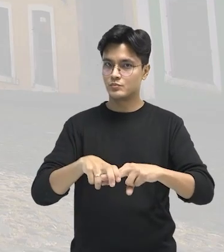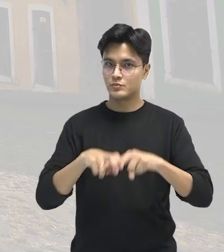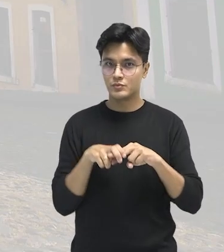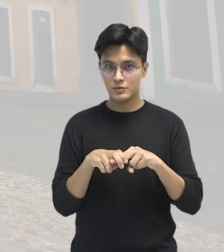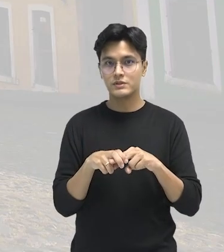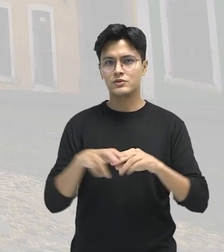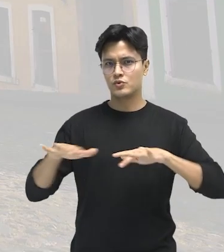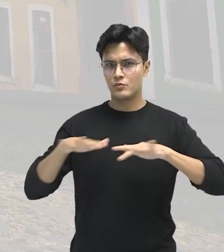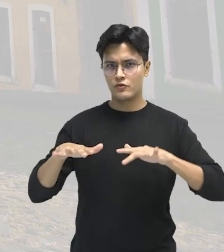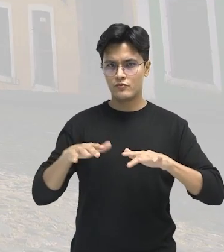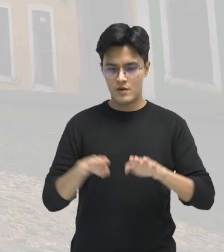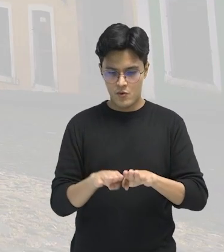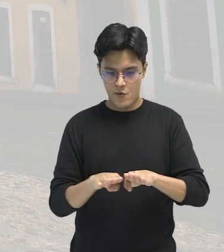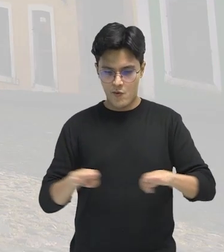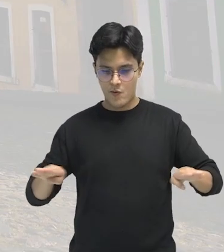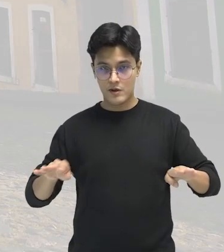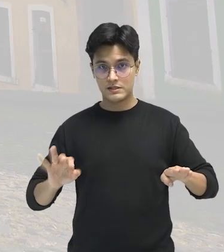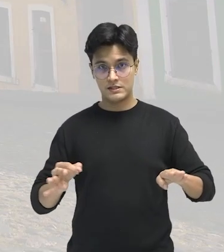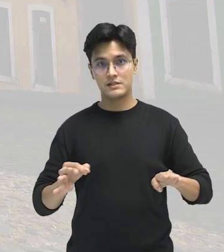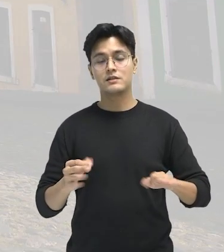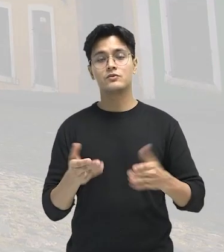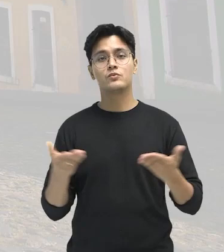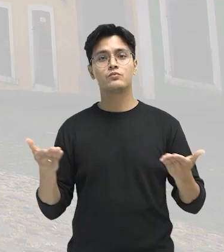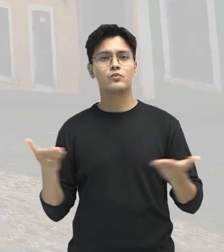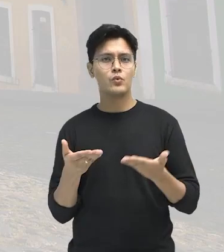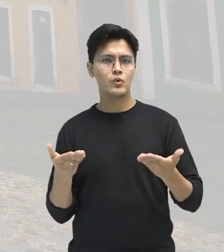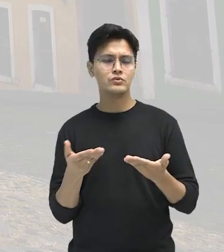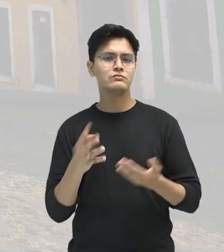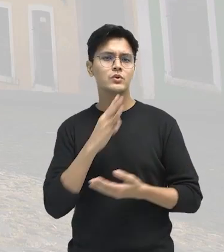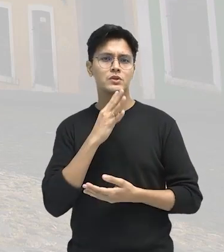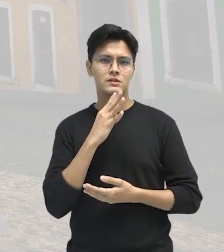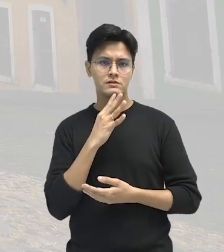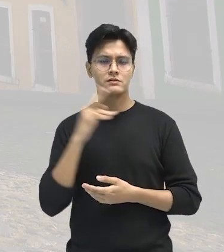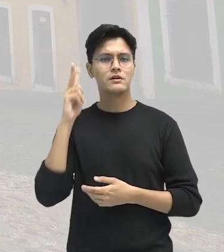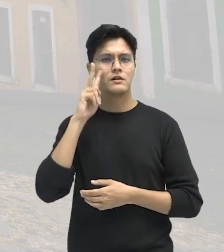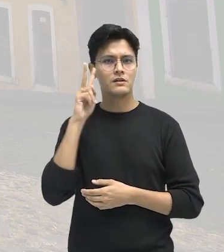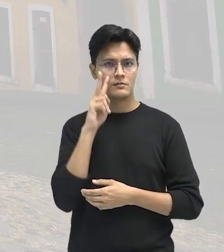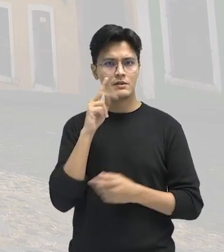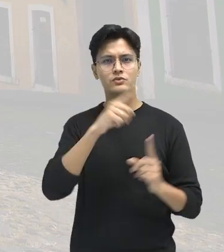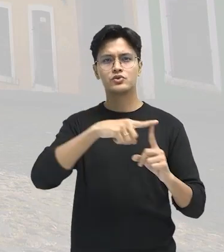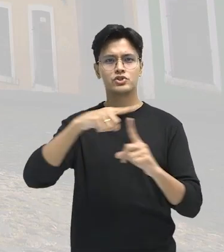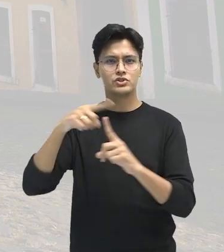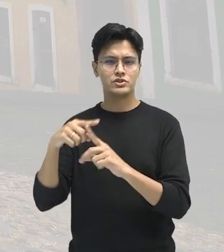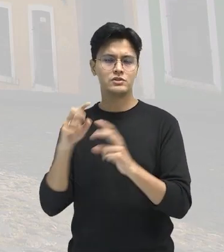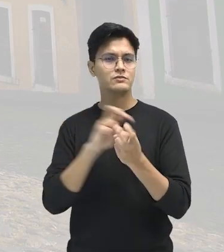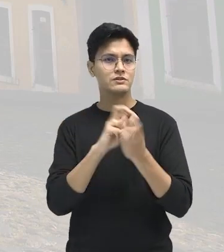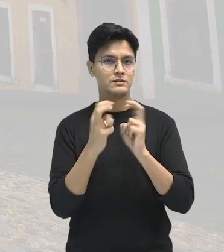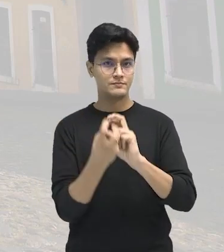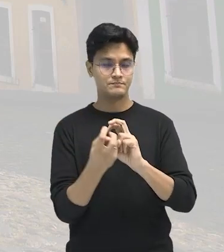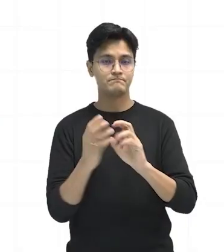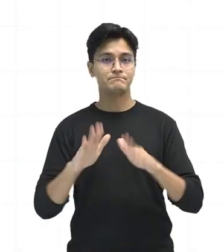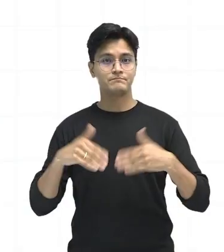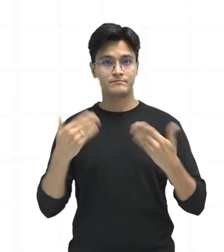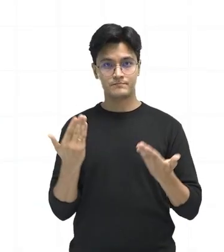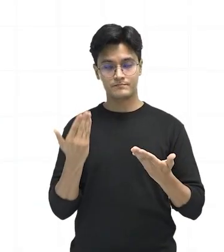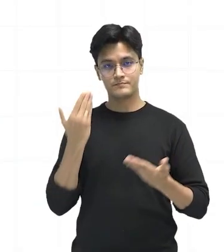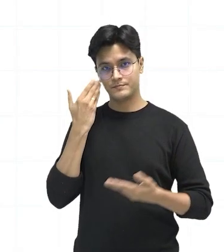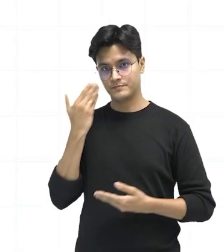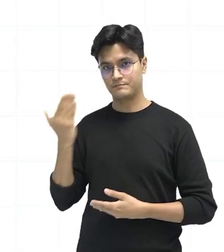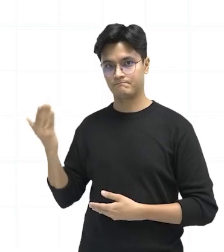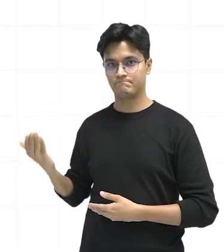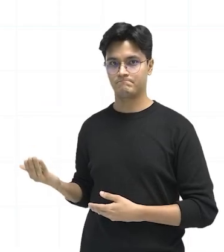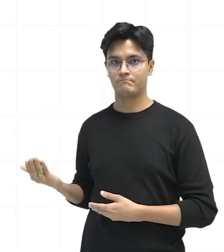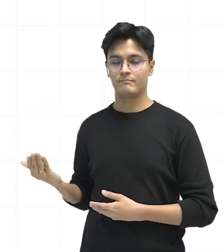mesmo? Vamos conhecer um pouquinho, na verdade, relembrar os estilos da capoeira? Então, observem aí.